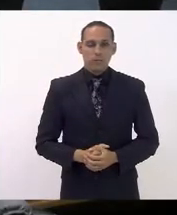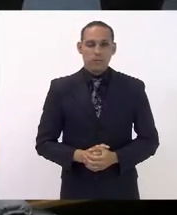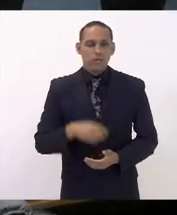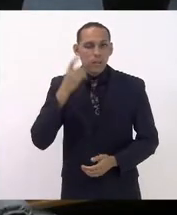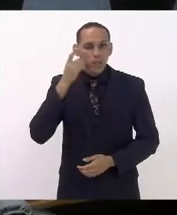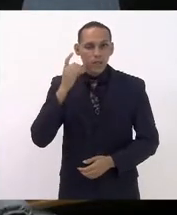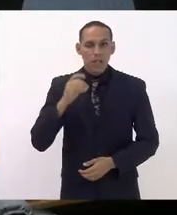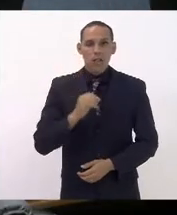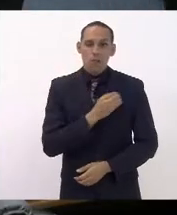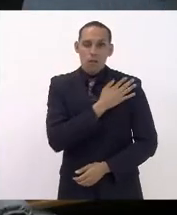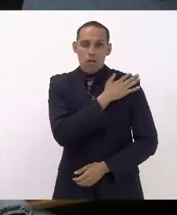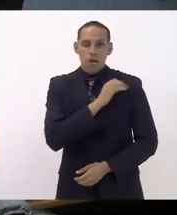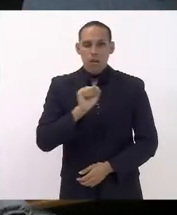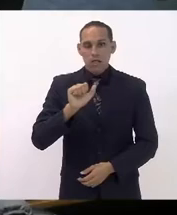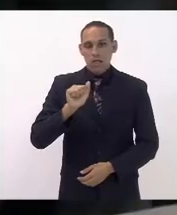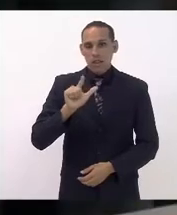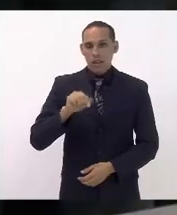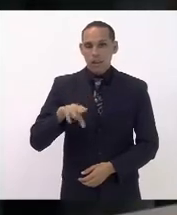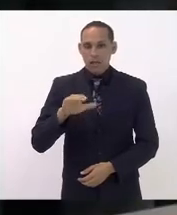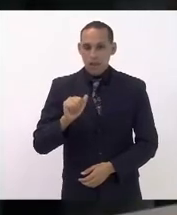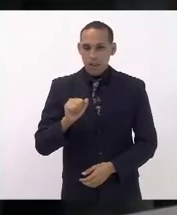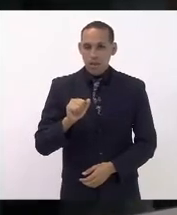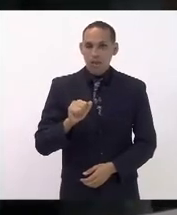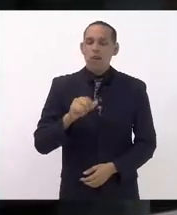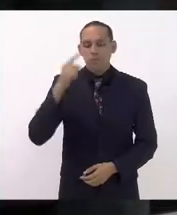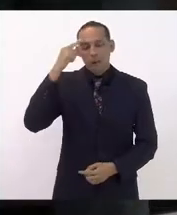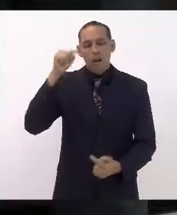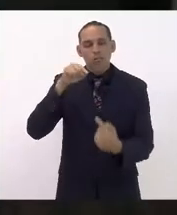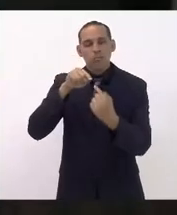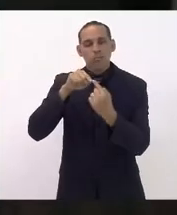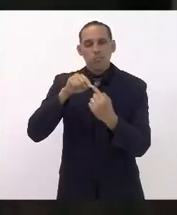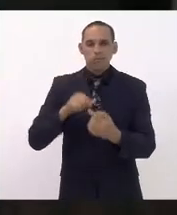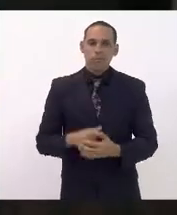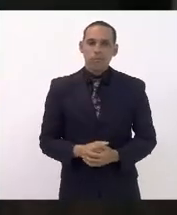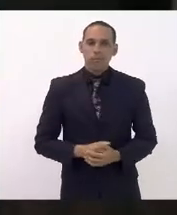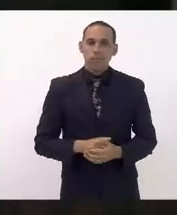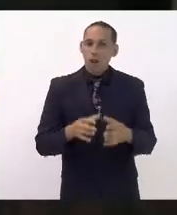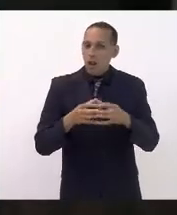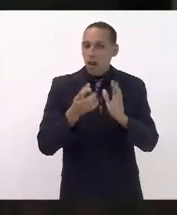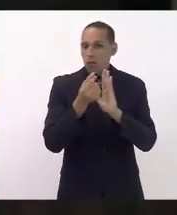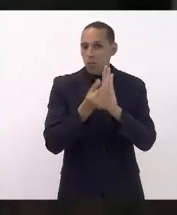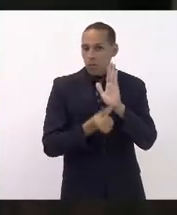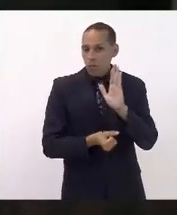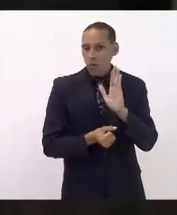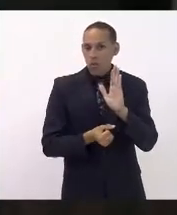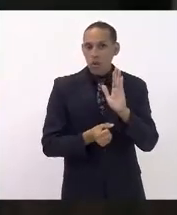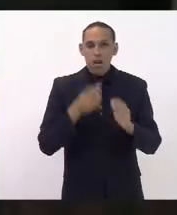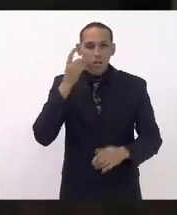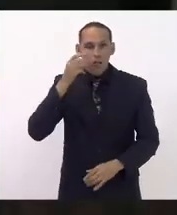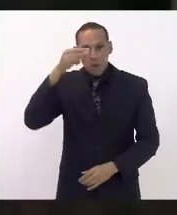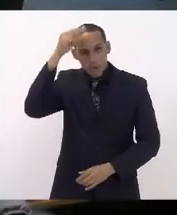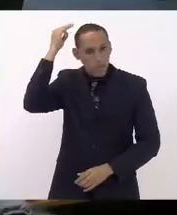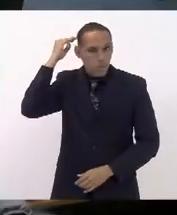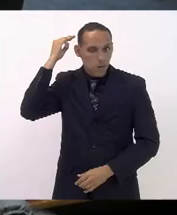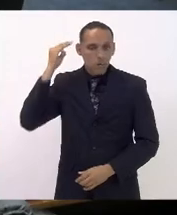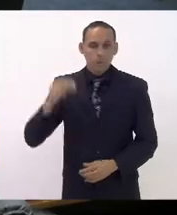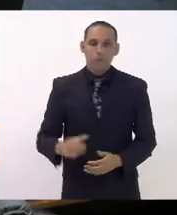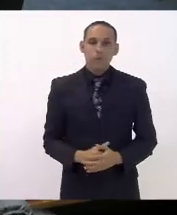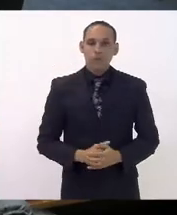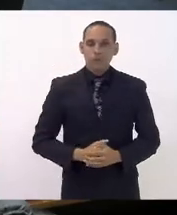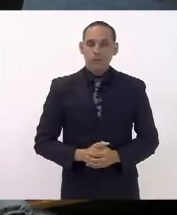Deputado Coronel Salema. Parecer favorável, presidente. Pela Comissão de Orçamento, deputado Márcio Pacheco.